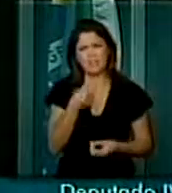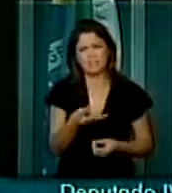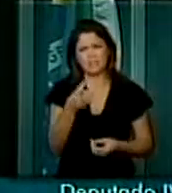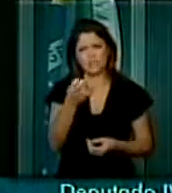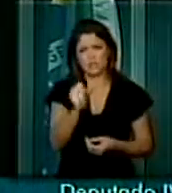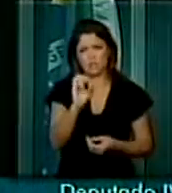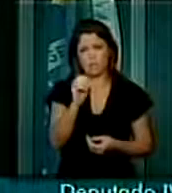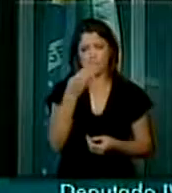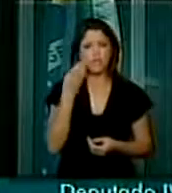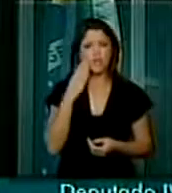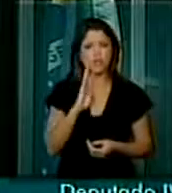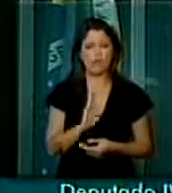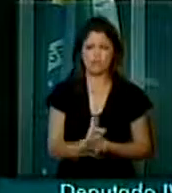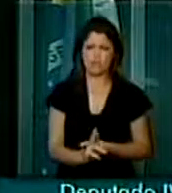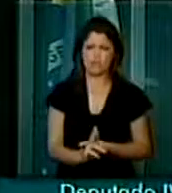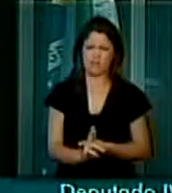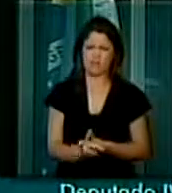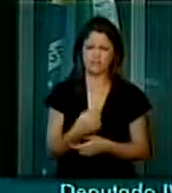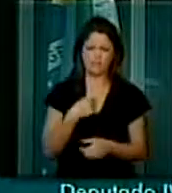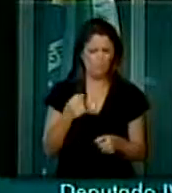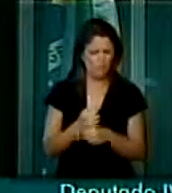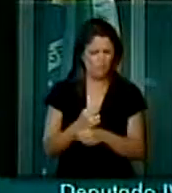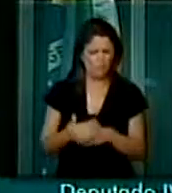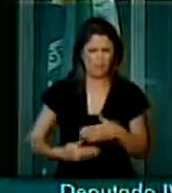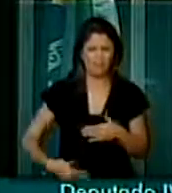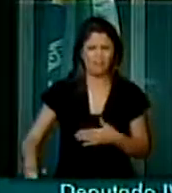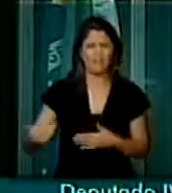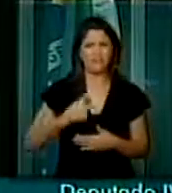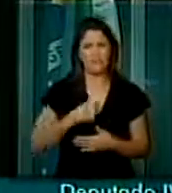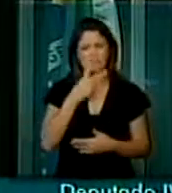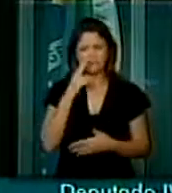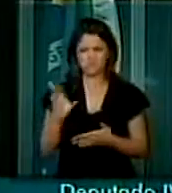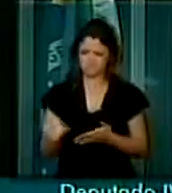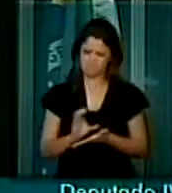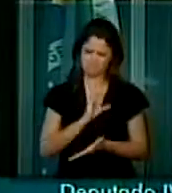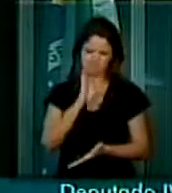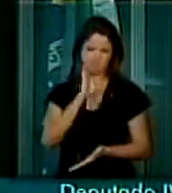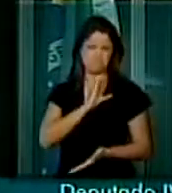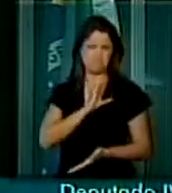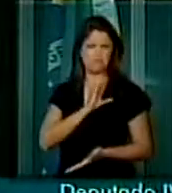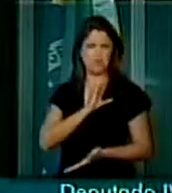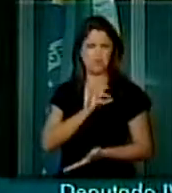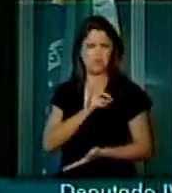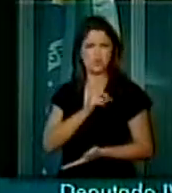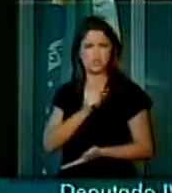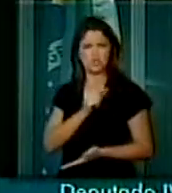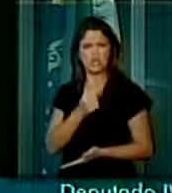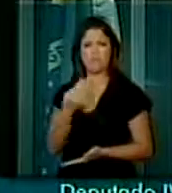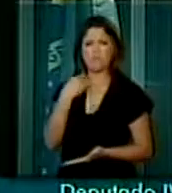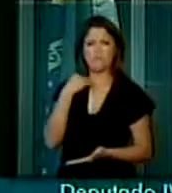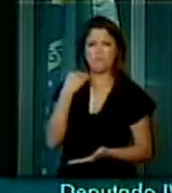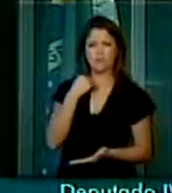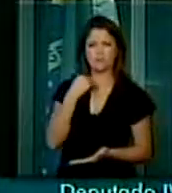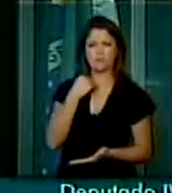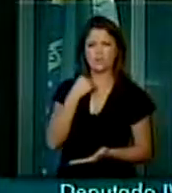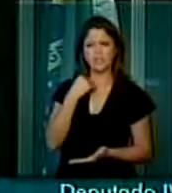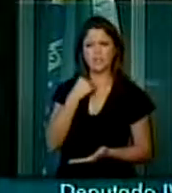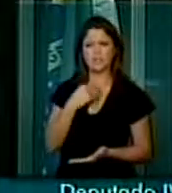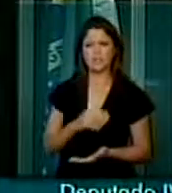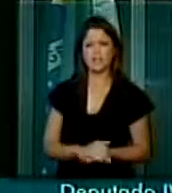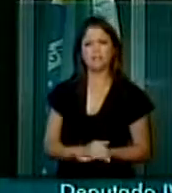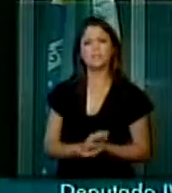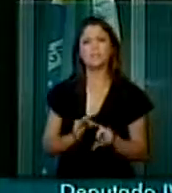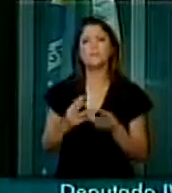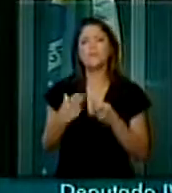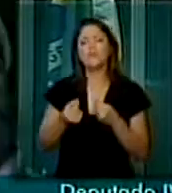reais por ano, para encher o bolso de banqueiros, de rentistas, de